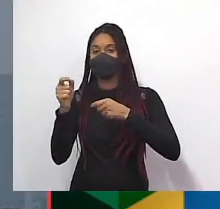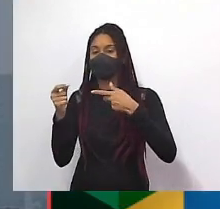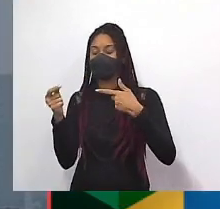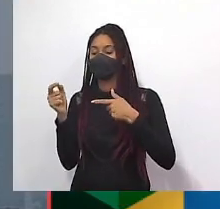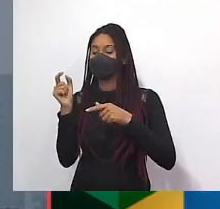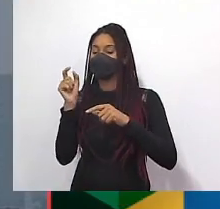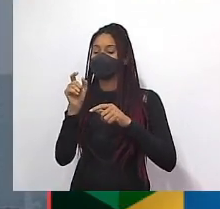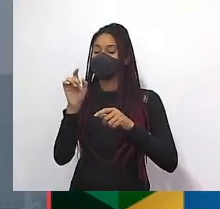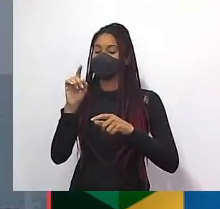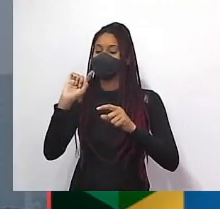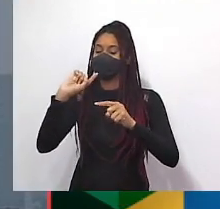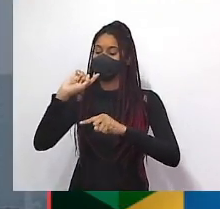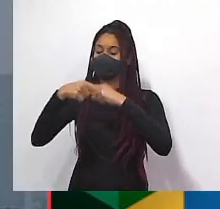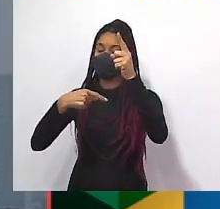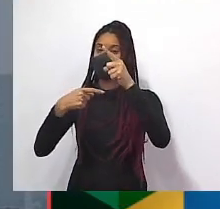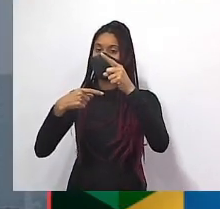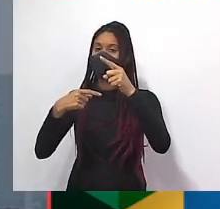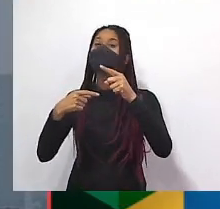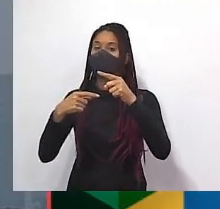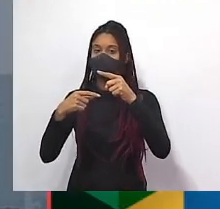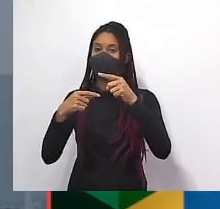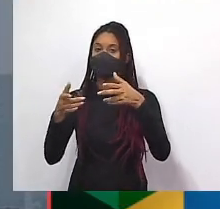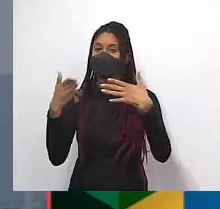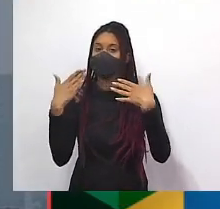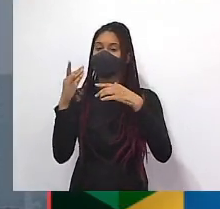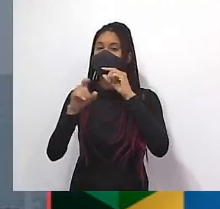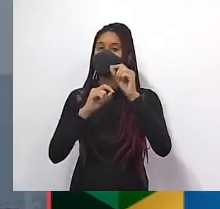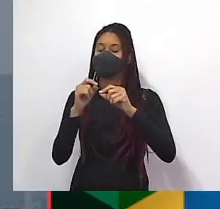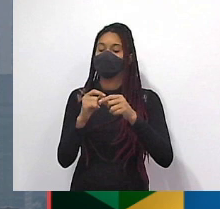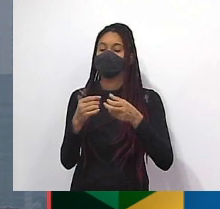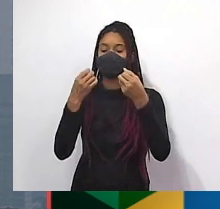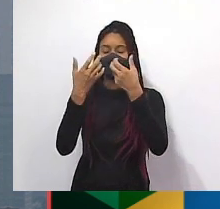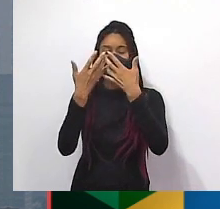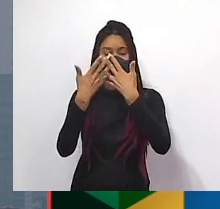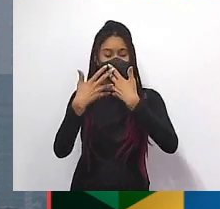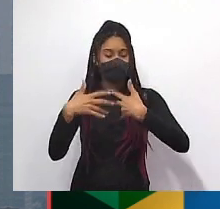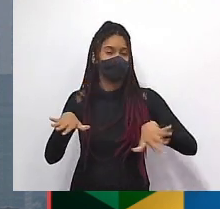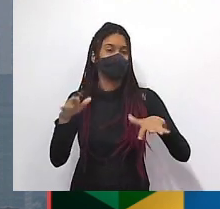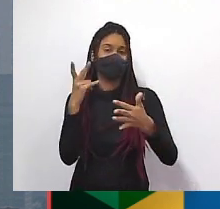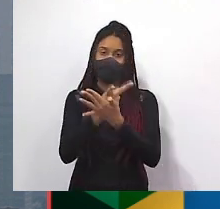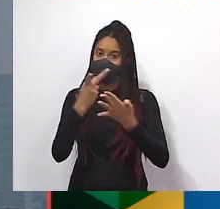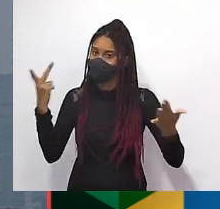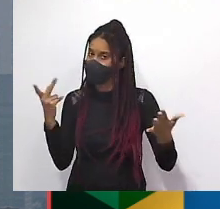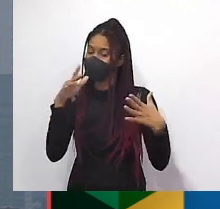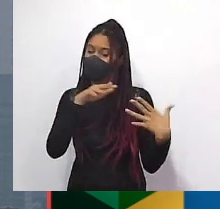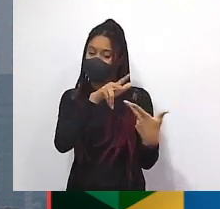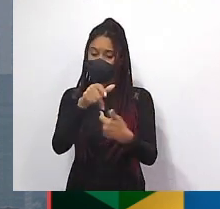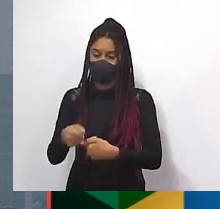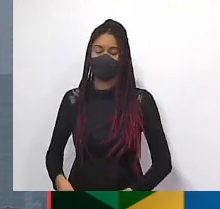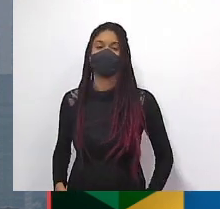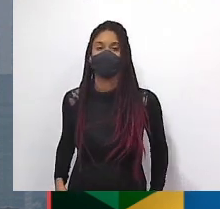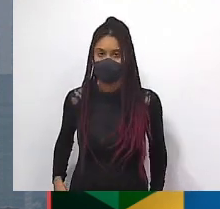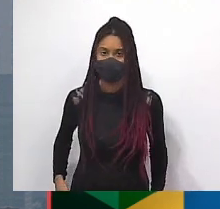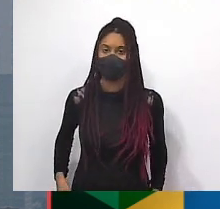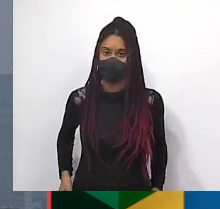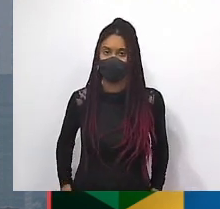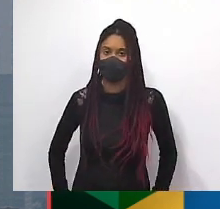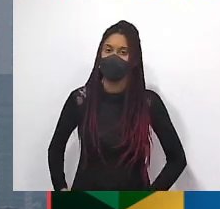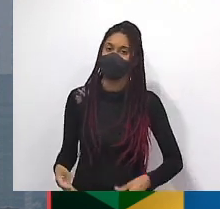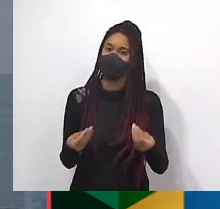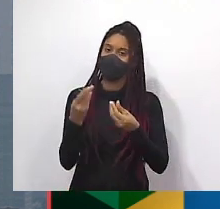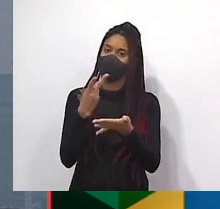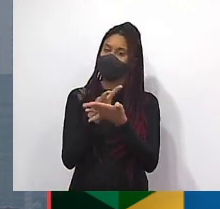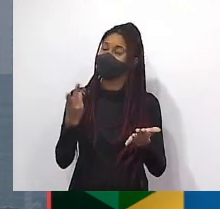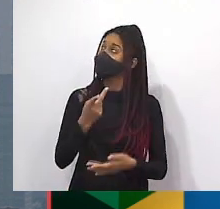inversão térmica. Vejam só, a inversão térmica é uma causa natural, uma coisa natural que acontece no planeta. Como é que funciona a inversão